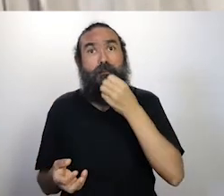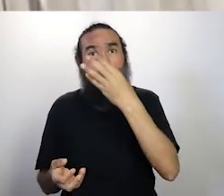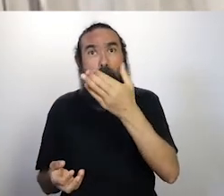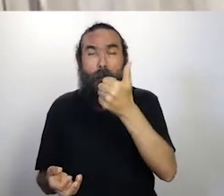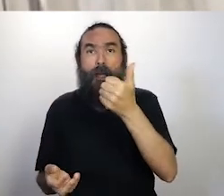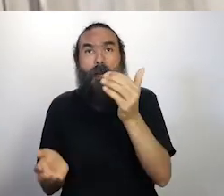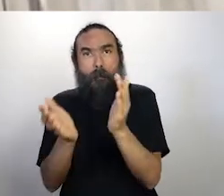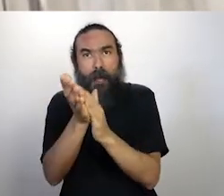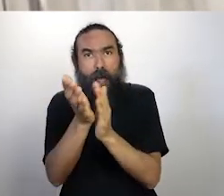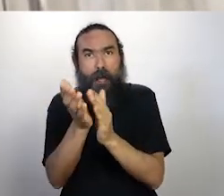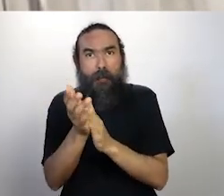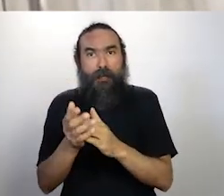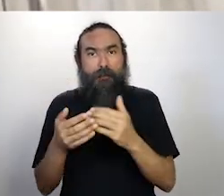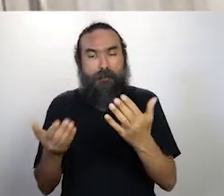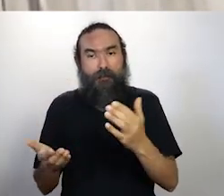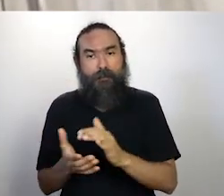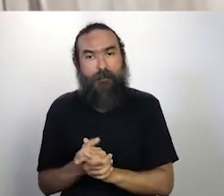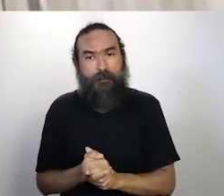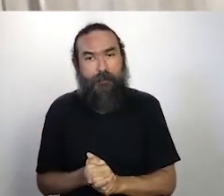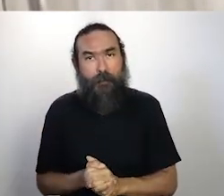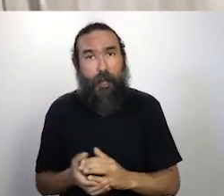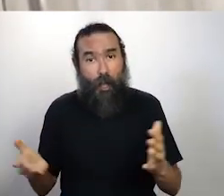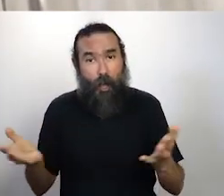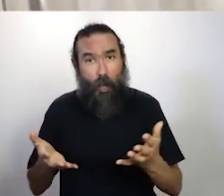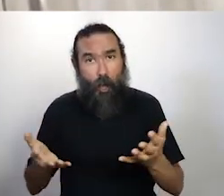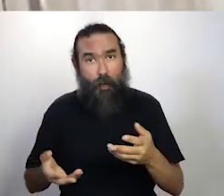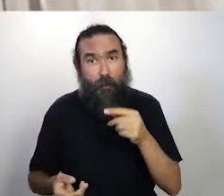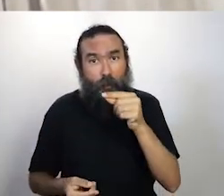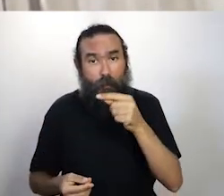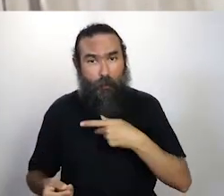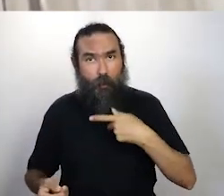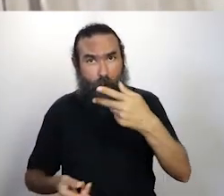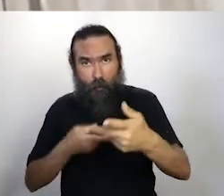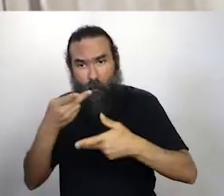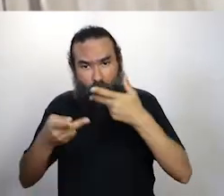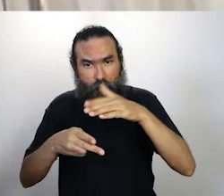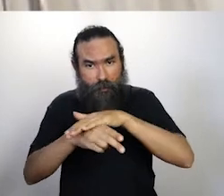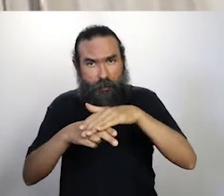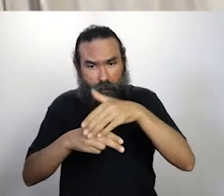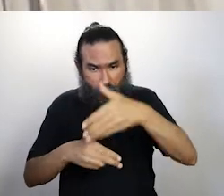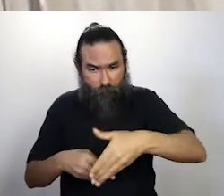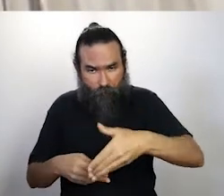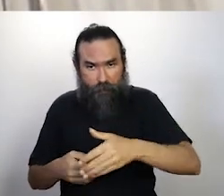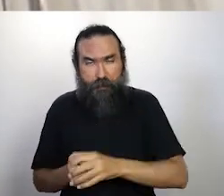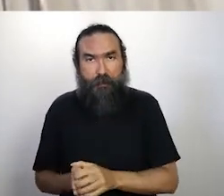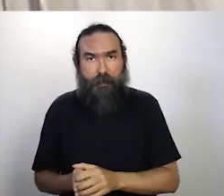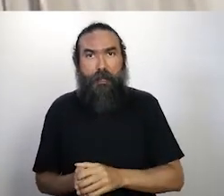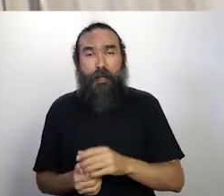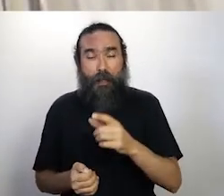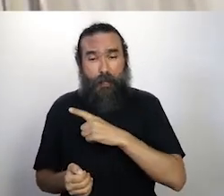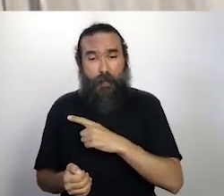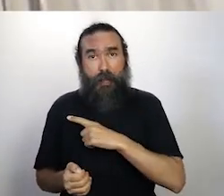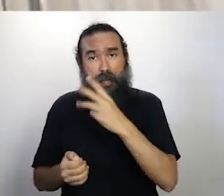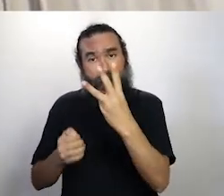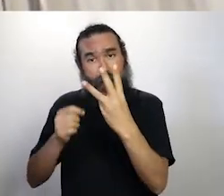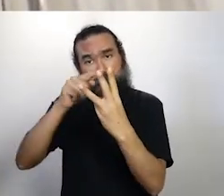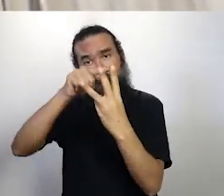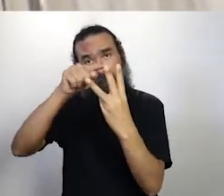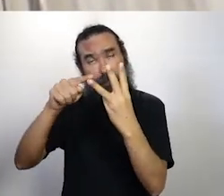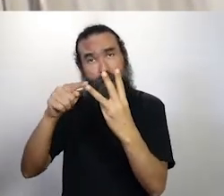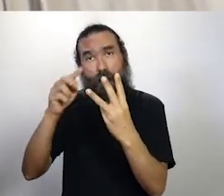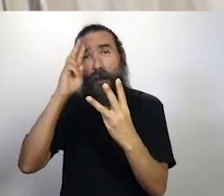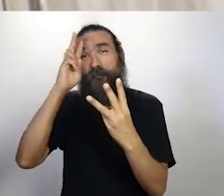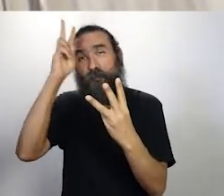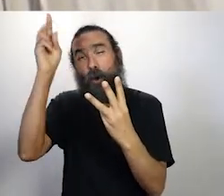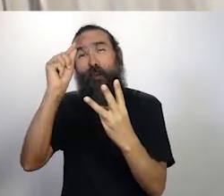em específico, quando a gente fala da nossa prosa aqui, da conversa, tem 3 palavras muito fortes, né? Tradição, juventude e educação. Eu